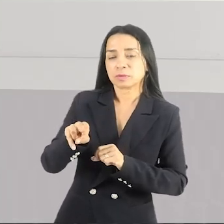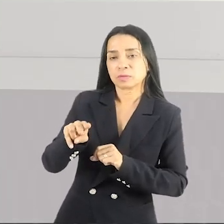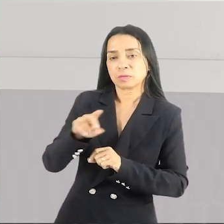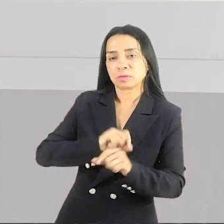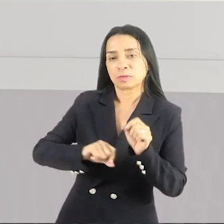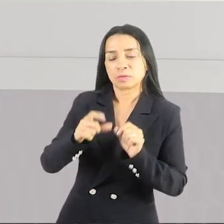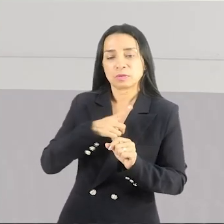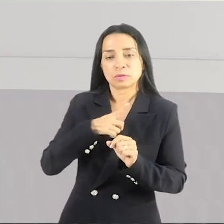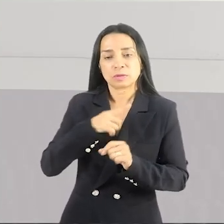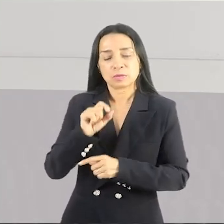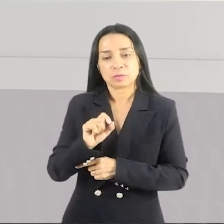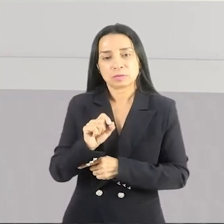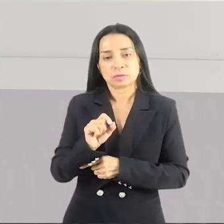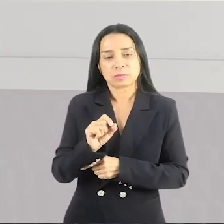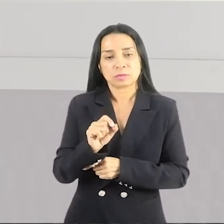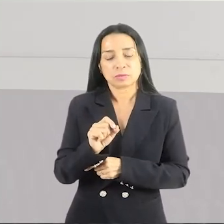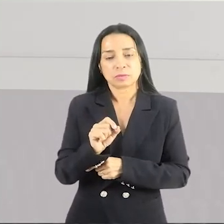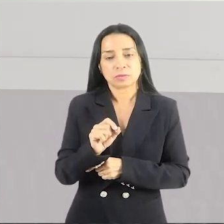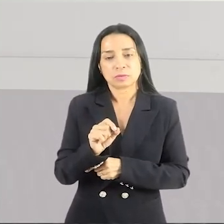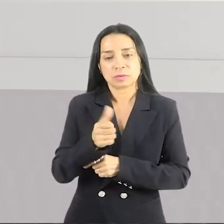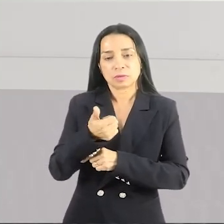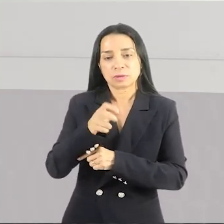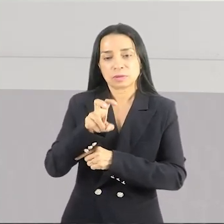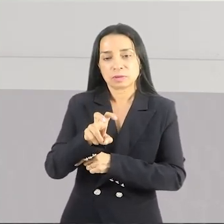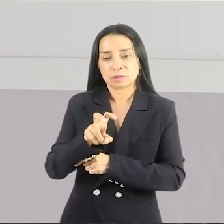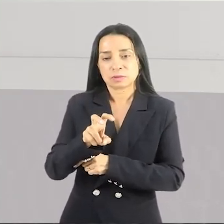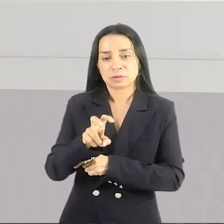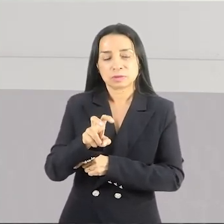Você vai ter aqui, ó, 15, né?